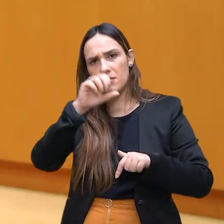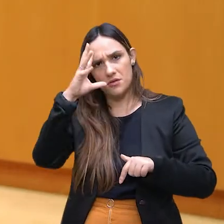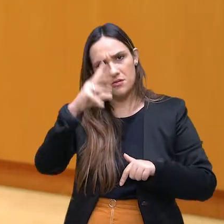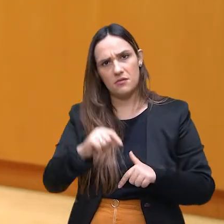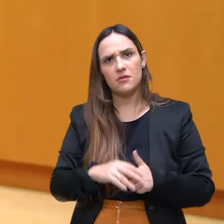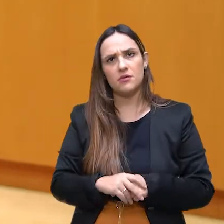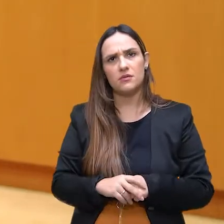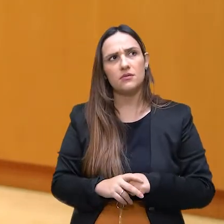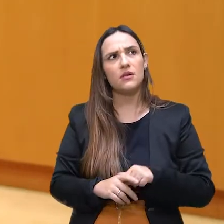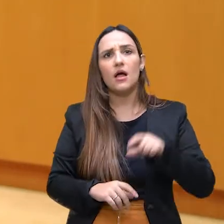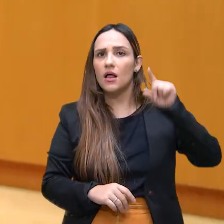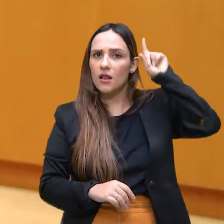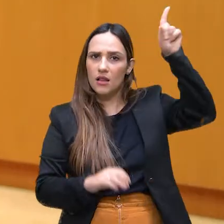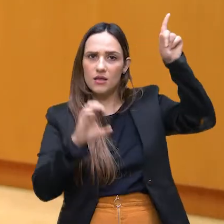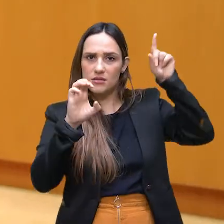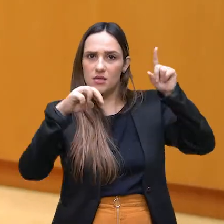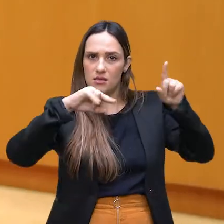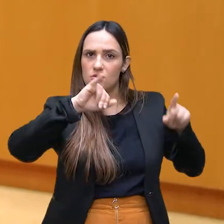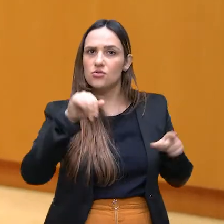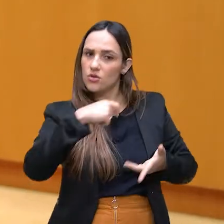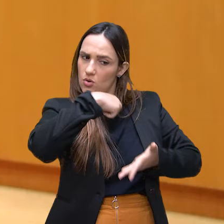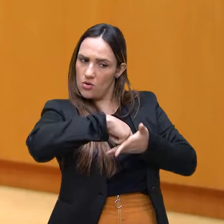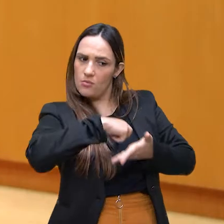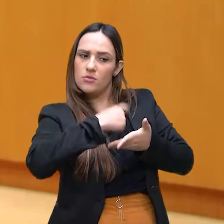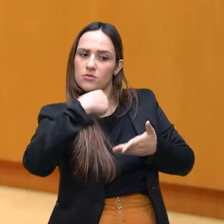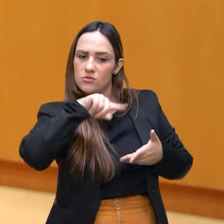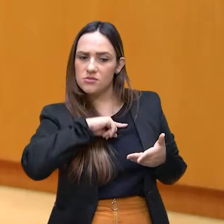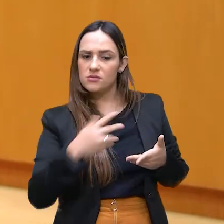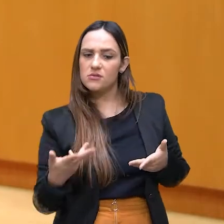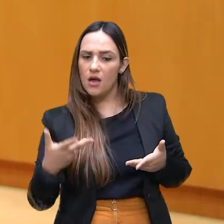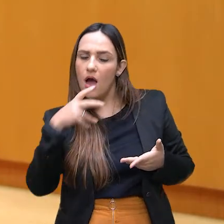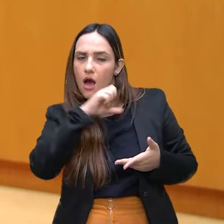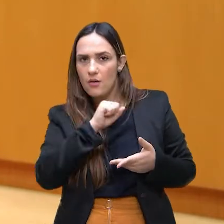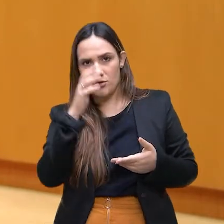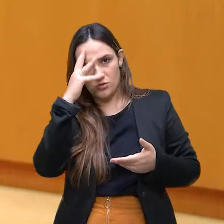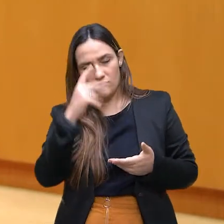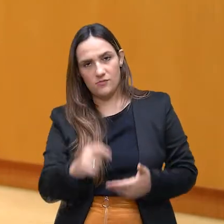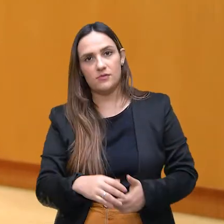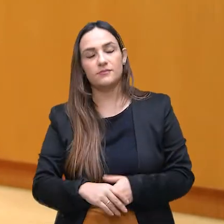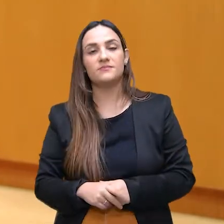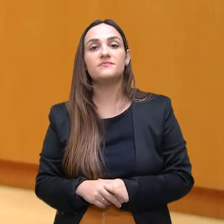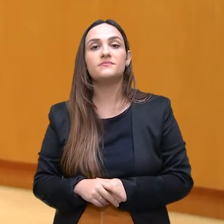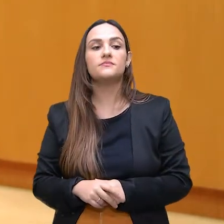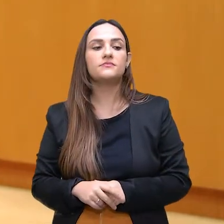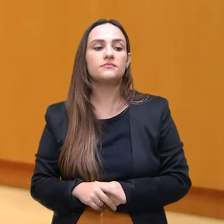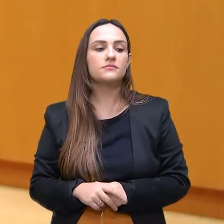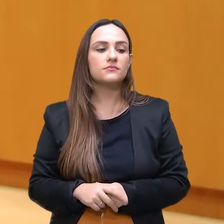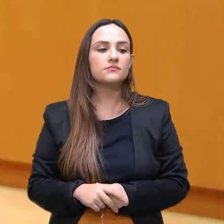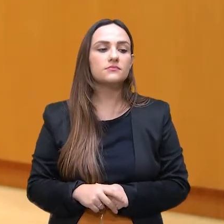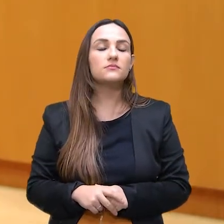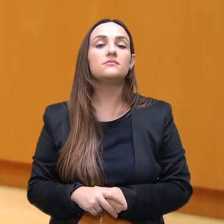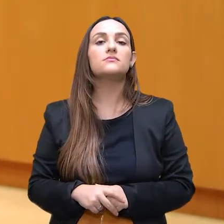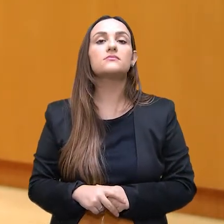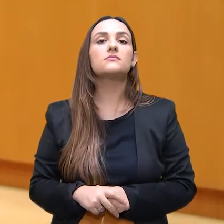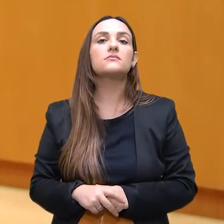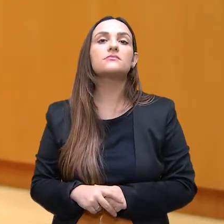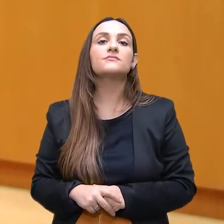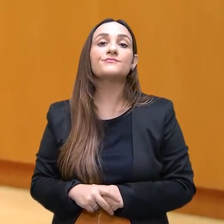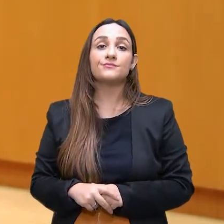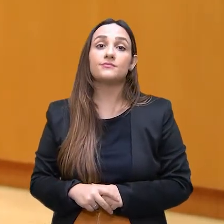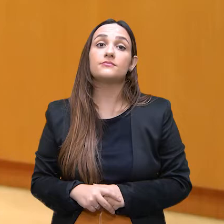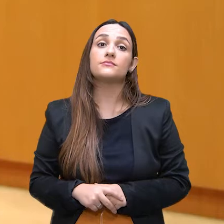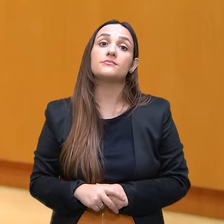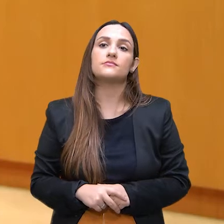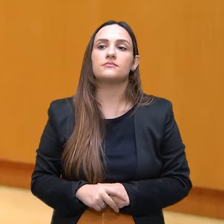até nós somos cobrados pelo CNJ para isso. E também essas ações